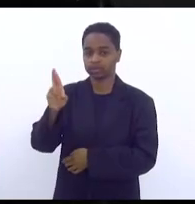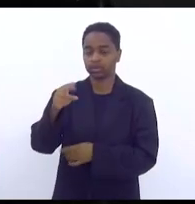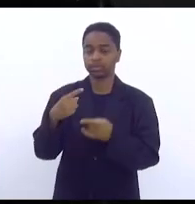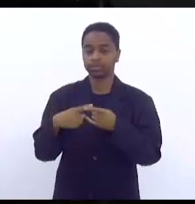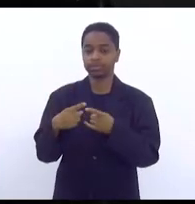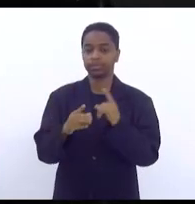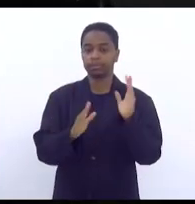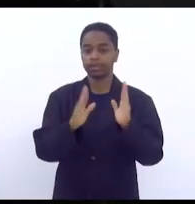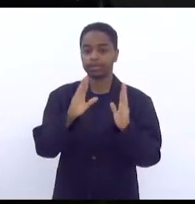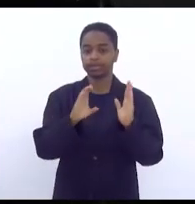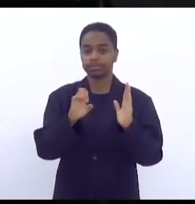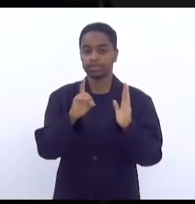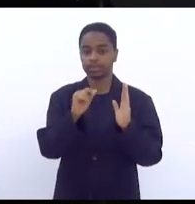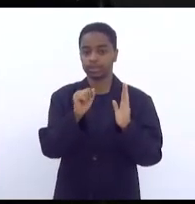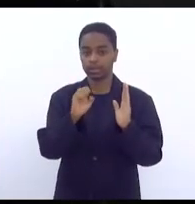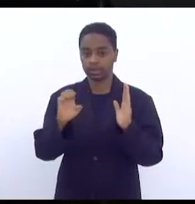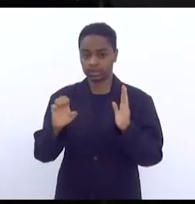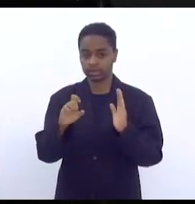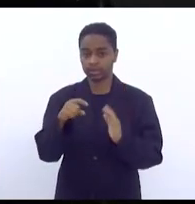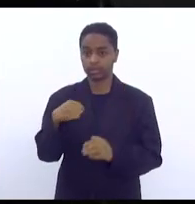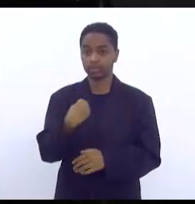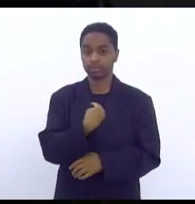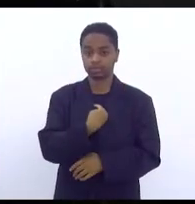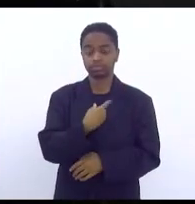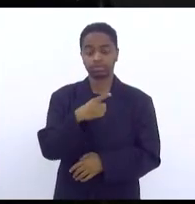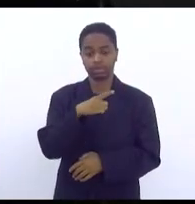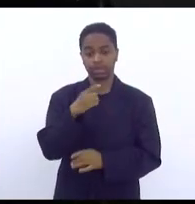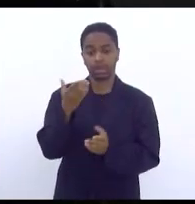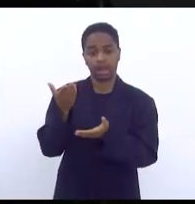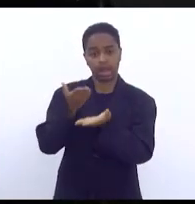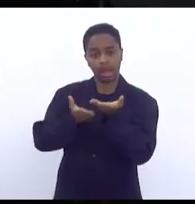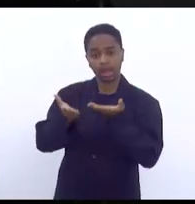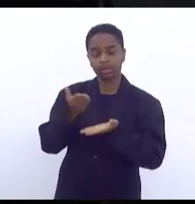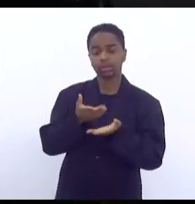ciedade a gente era atendido